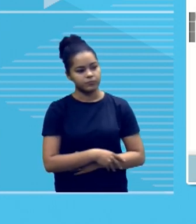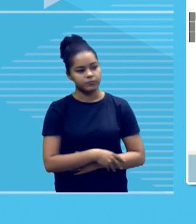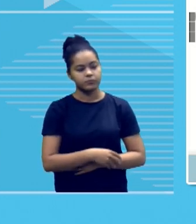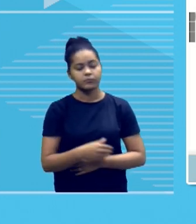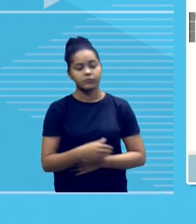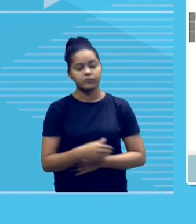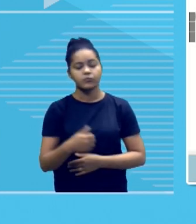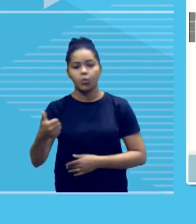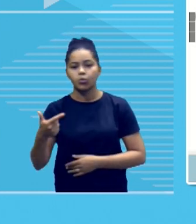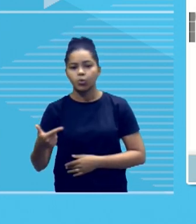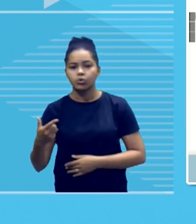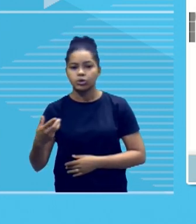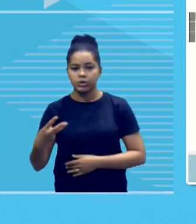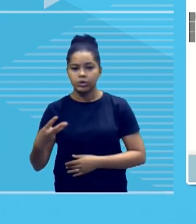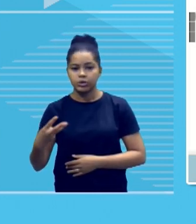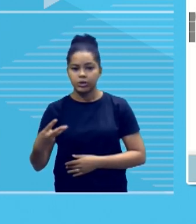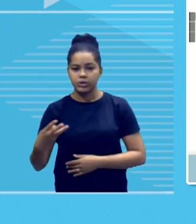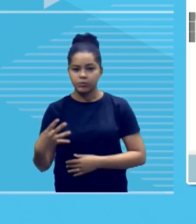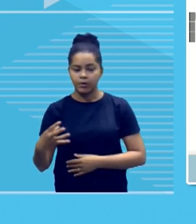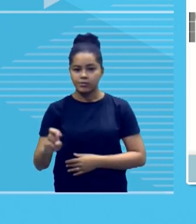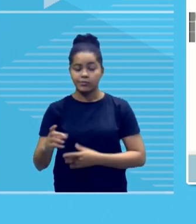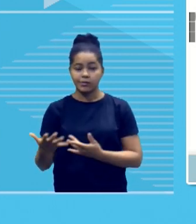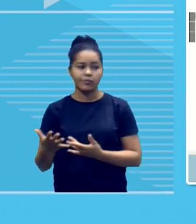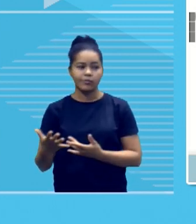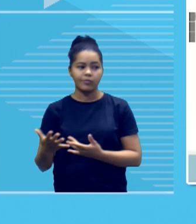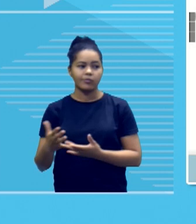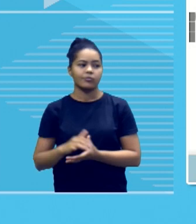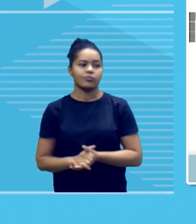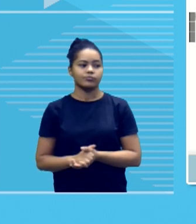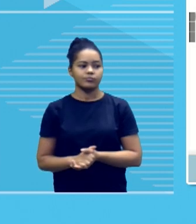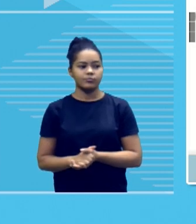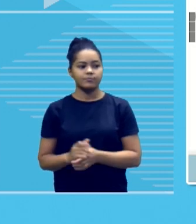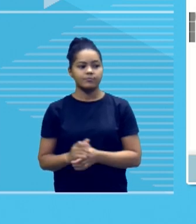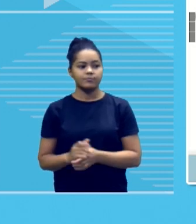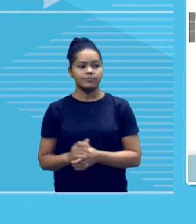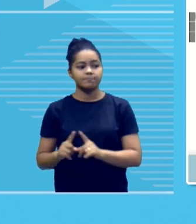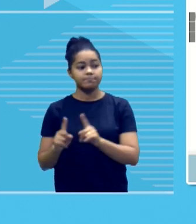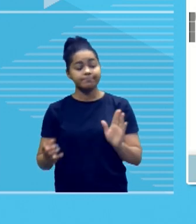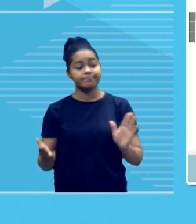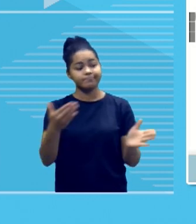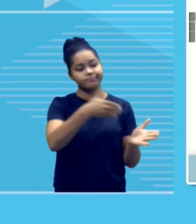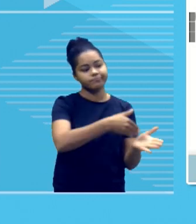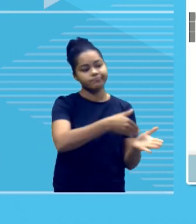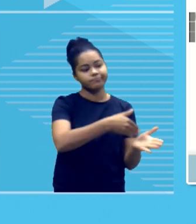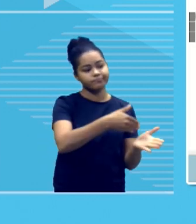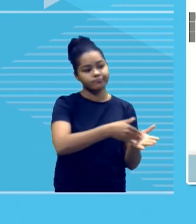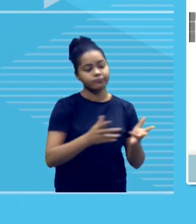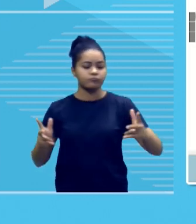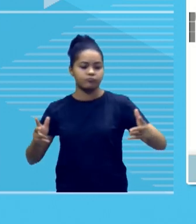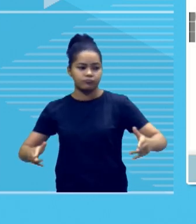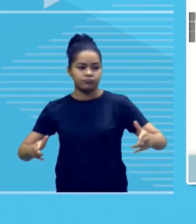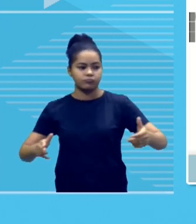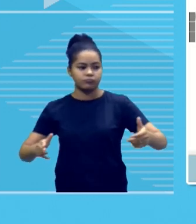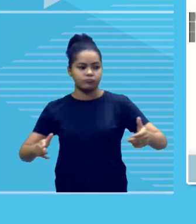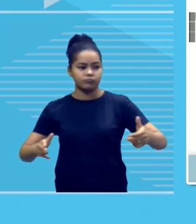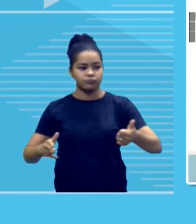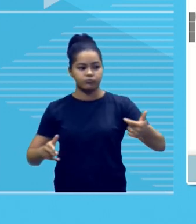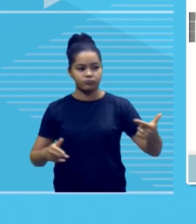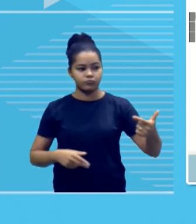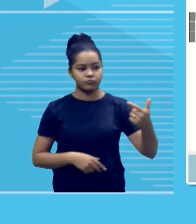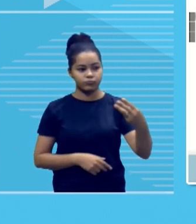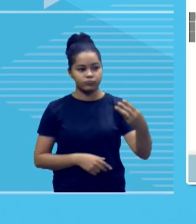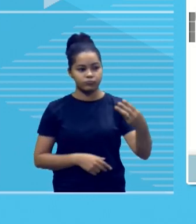cinco não apareceu ainda 135 mas bem aqui o último é o mesma coisa pessoal olha aí ó um